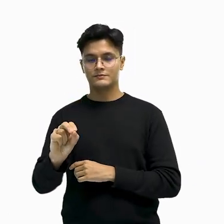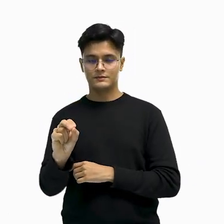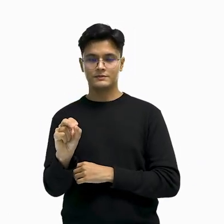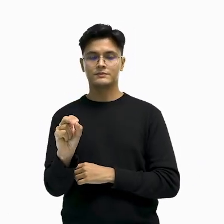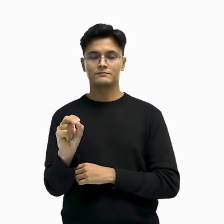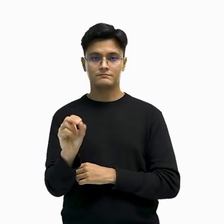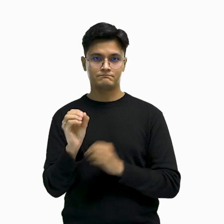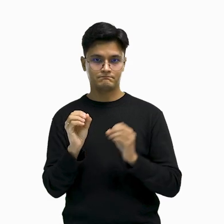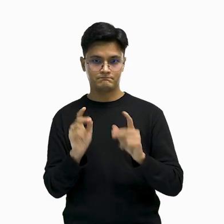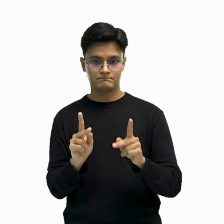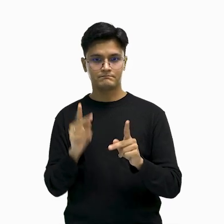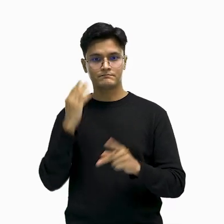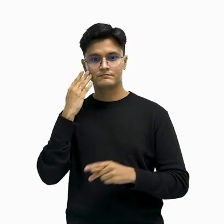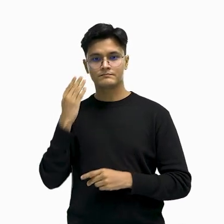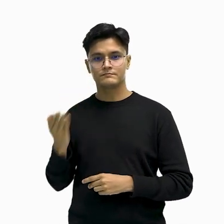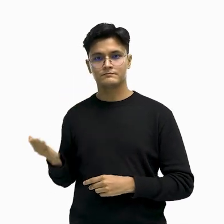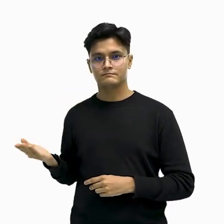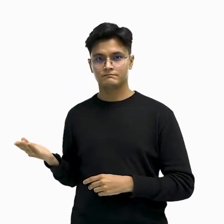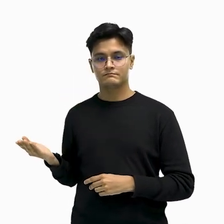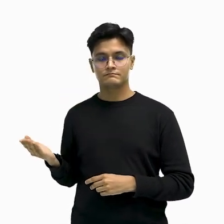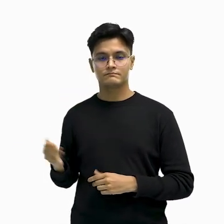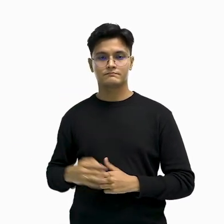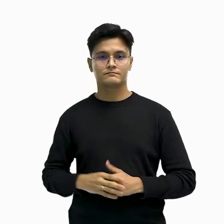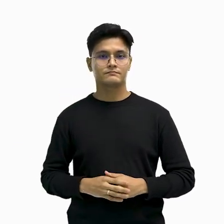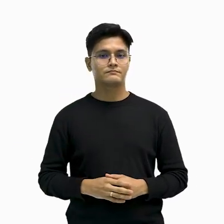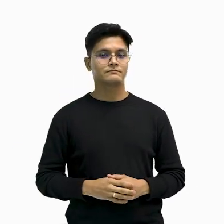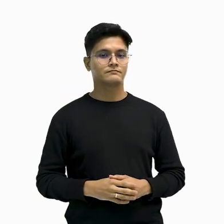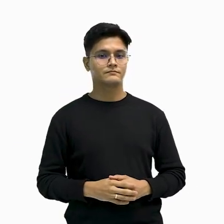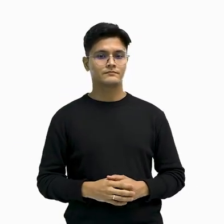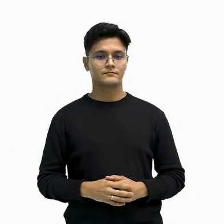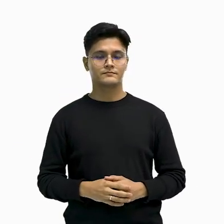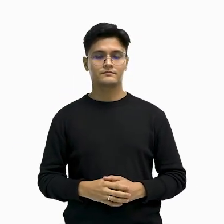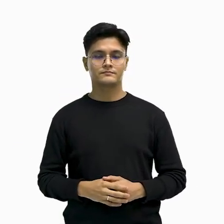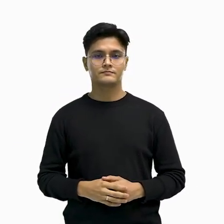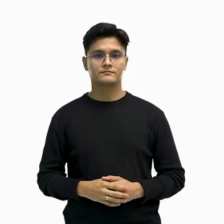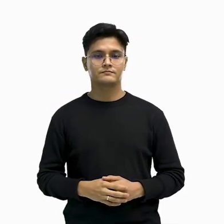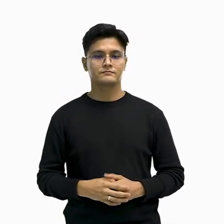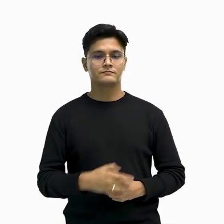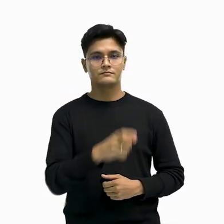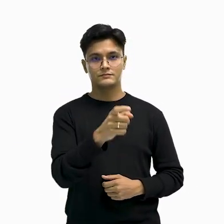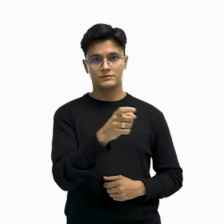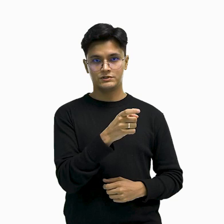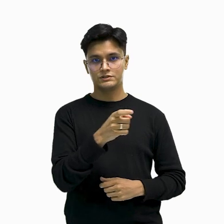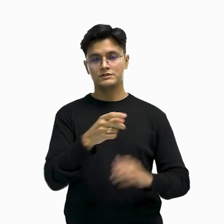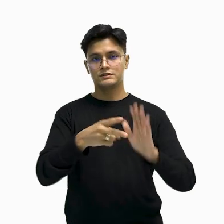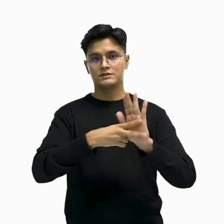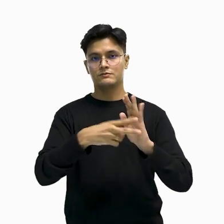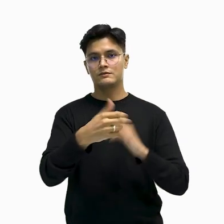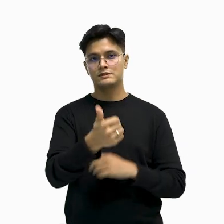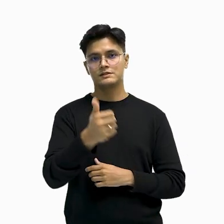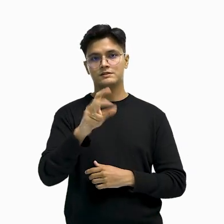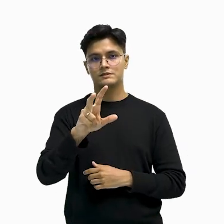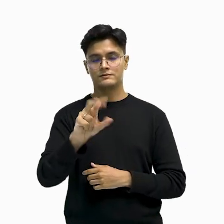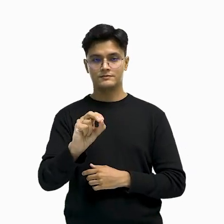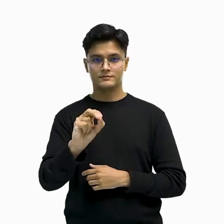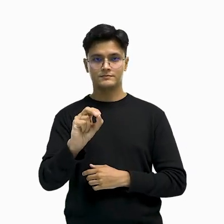graus. Bacana? 180 menos 30, 150. X é igual a 150